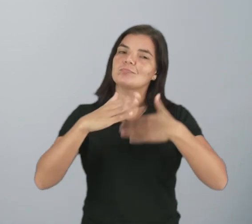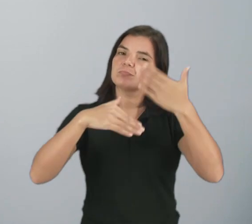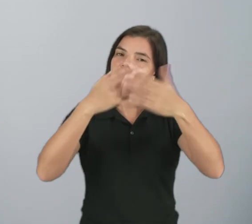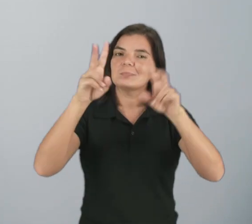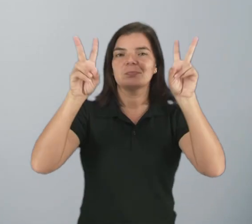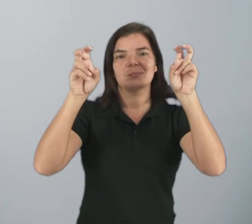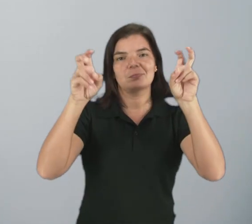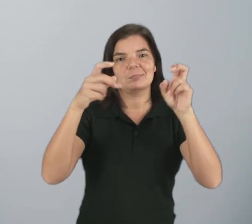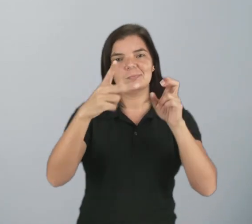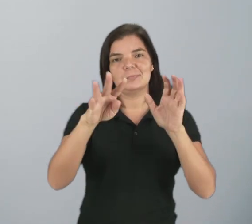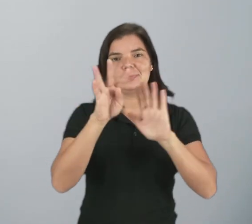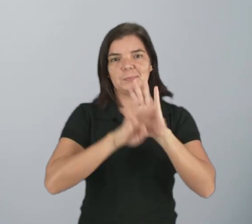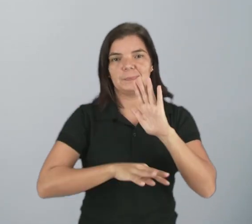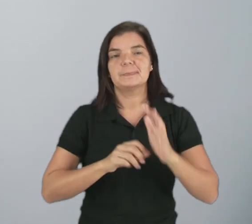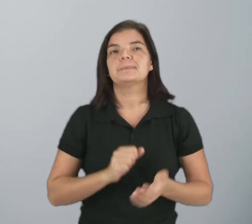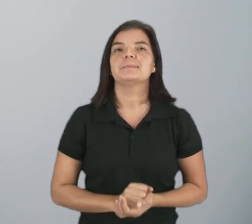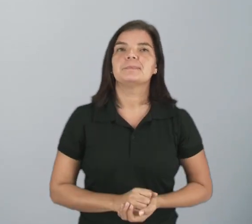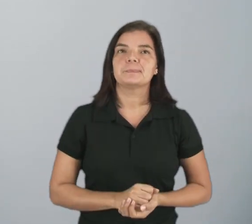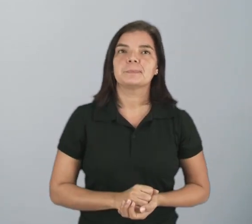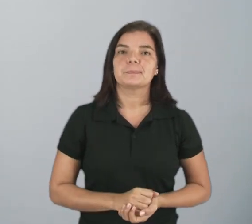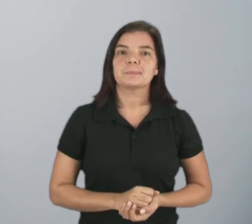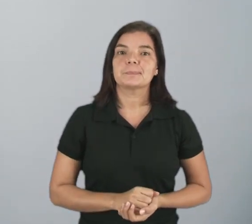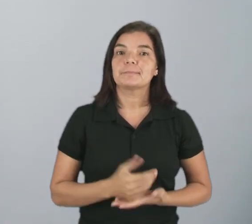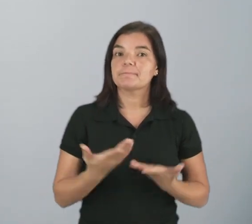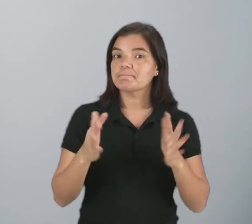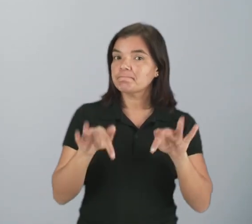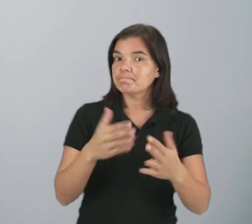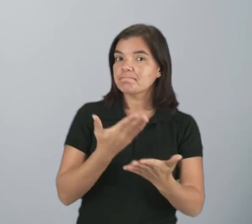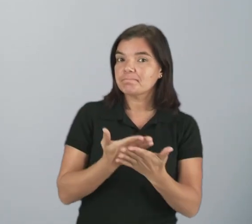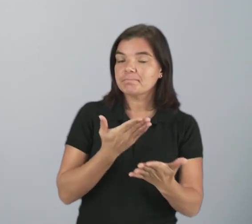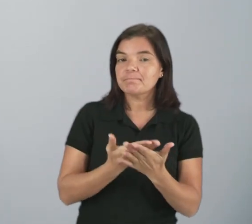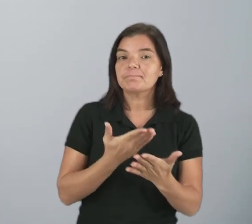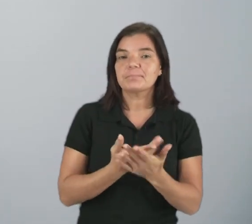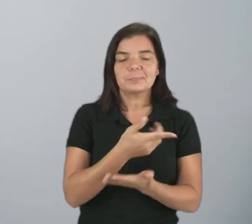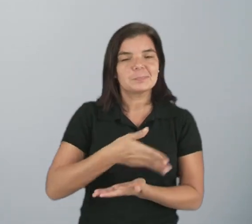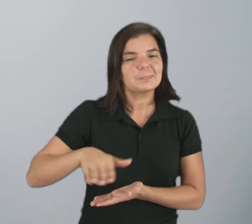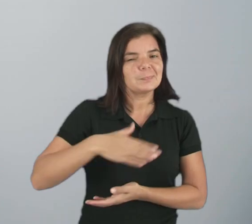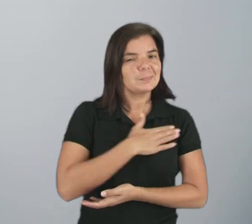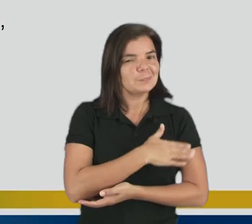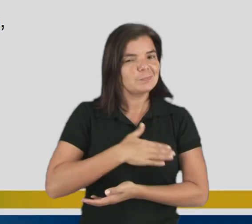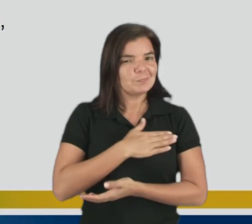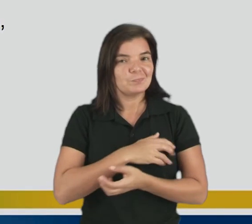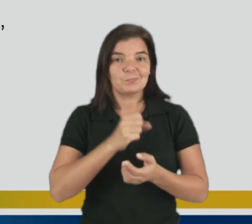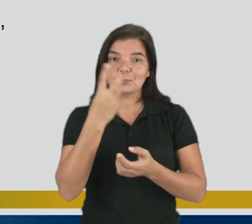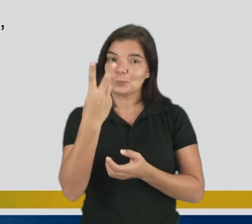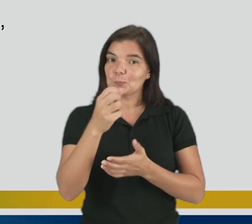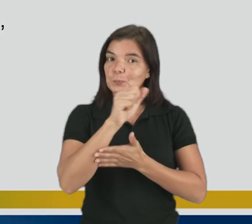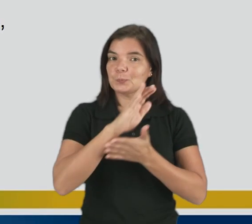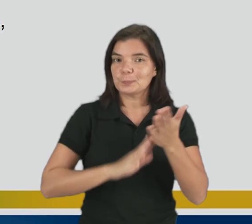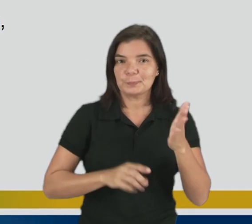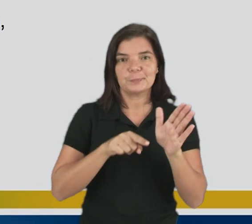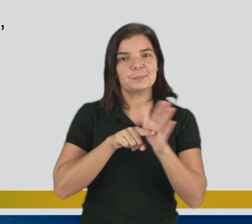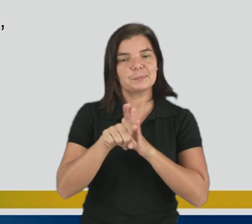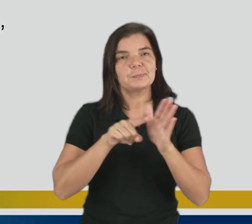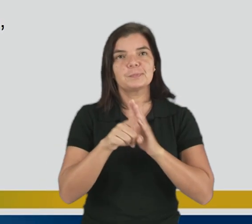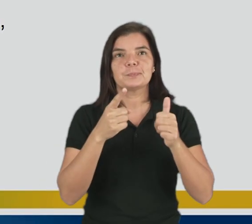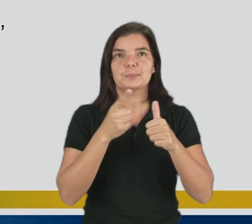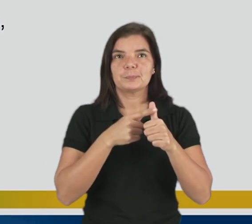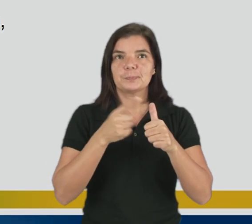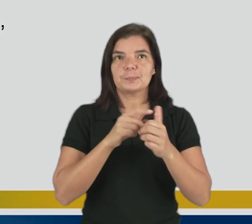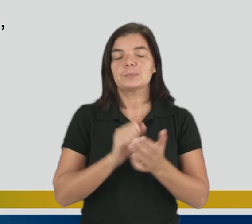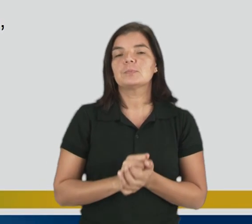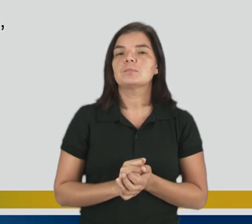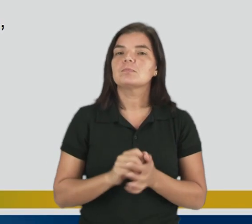progressão temática do seu texto. Chegando ao finalzinho da nossa aula, eu gostaria de trabalhar duas questões com você. A primeira delas